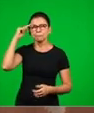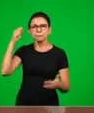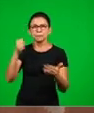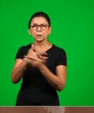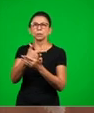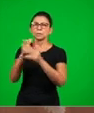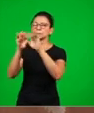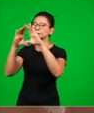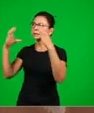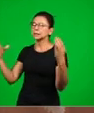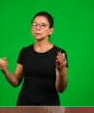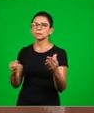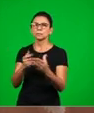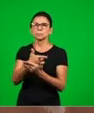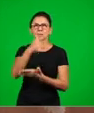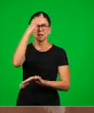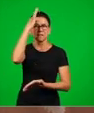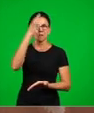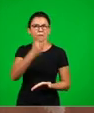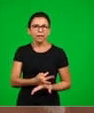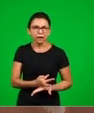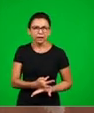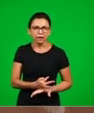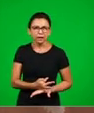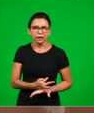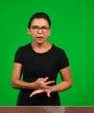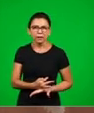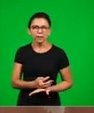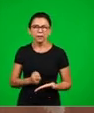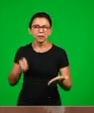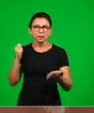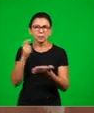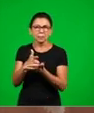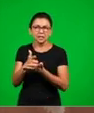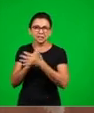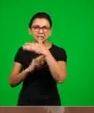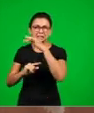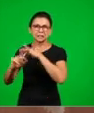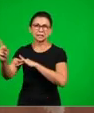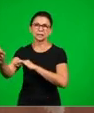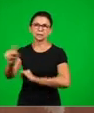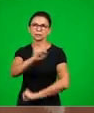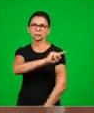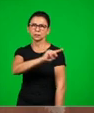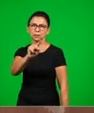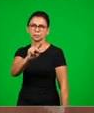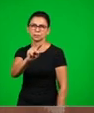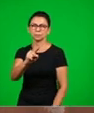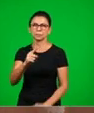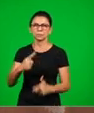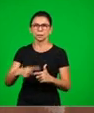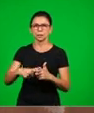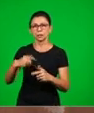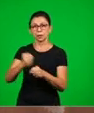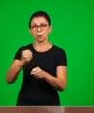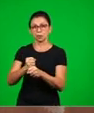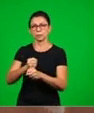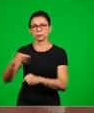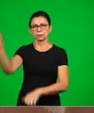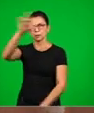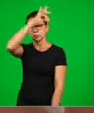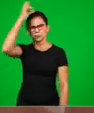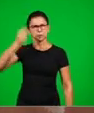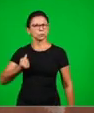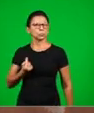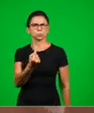também. Mas acontece que a obra do Espírito é única. Ela pode estar aqui, pode estar em